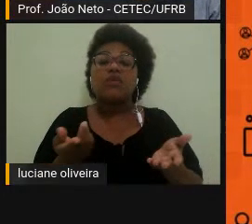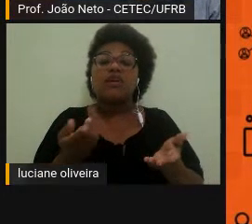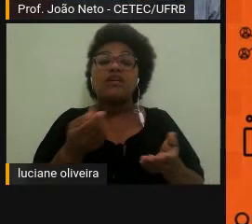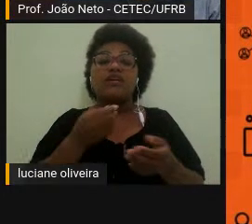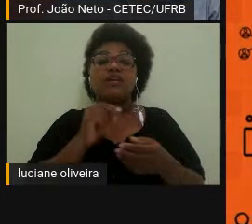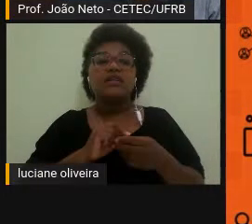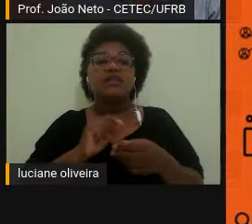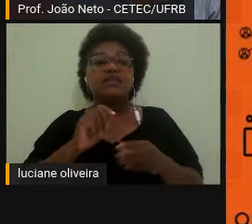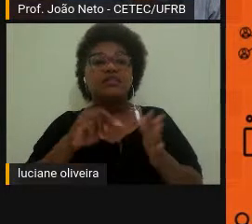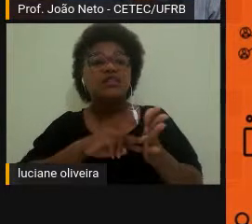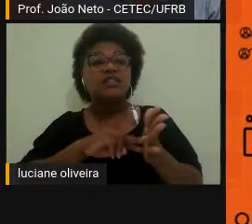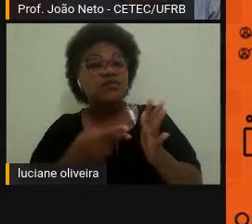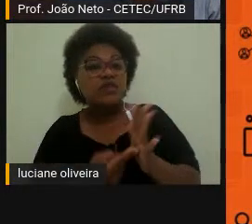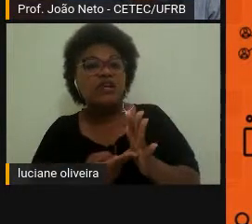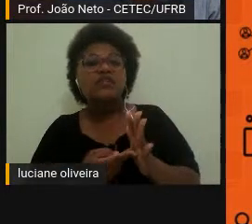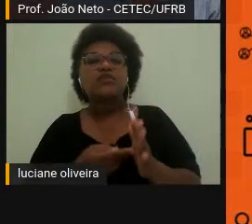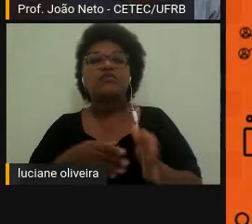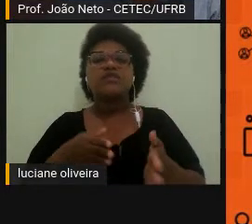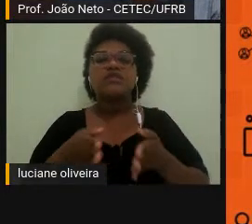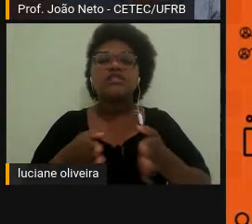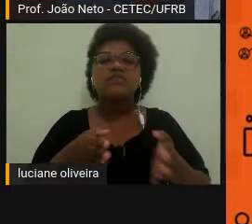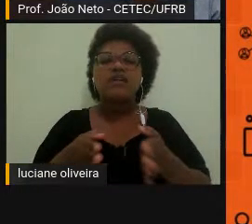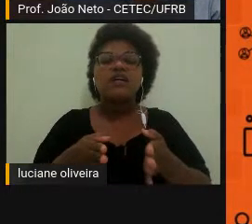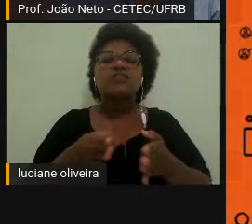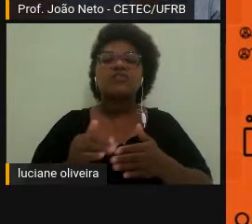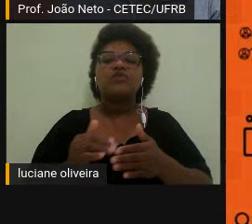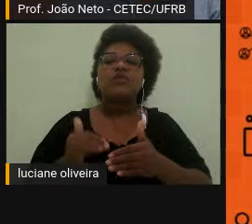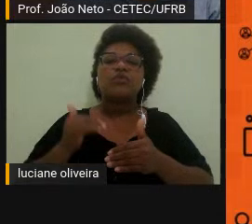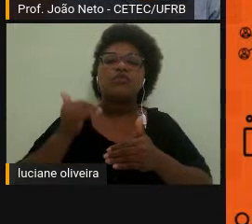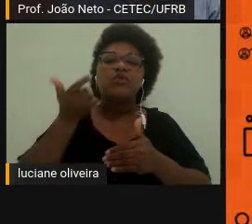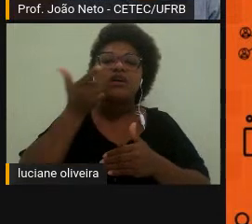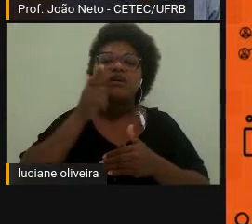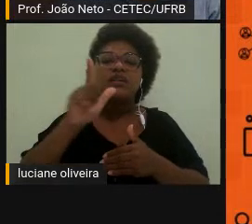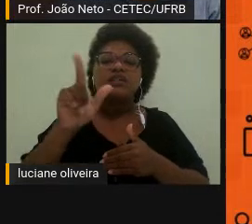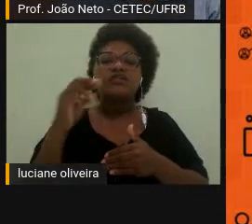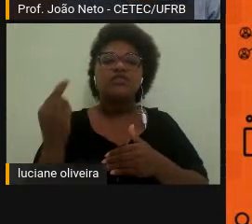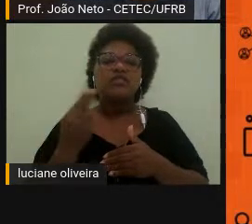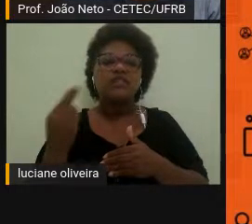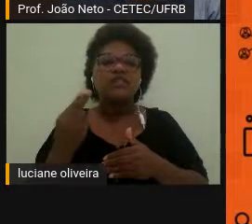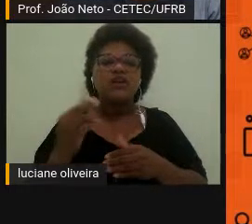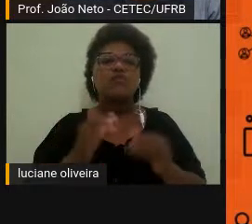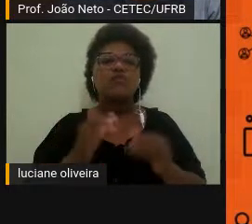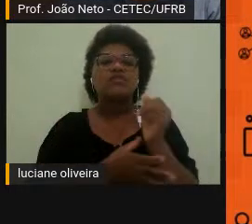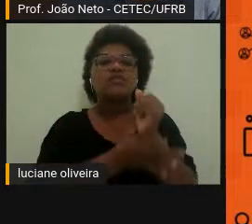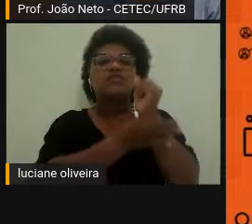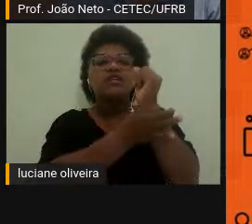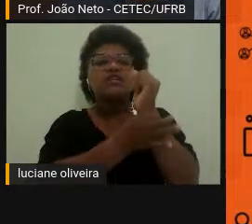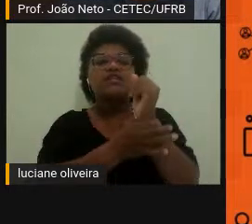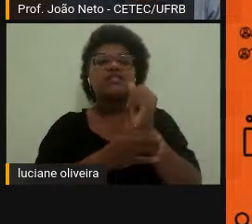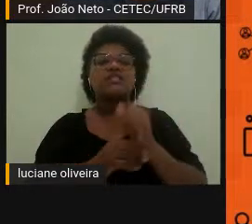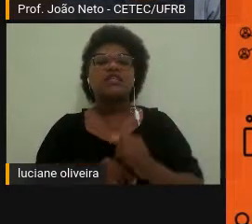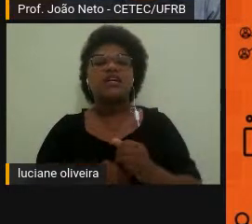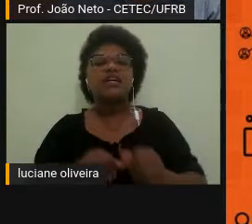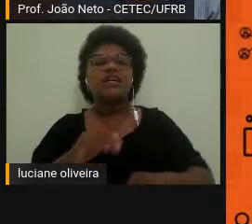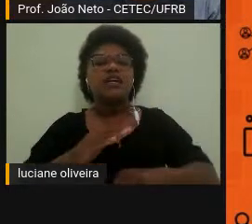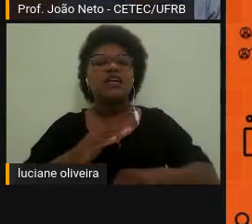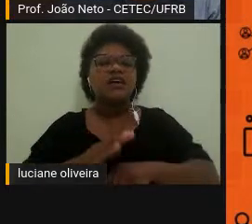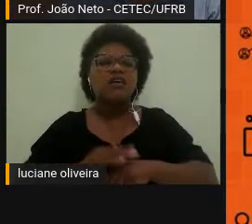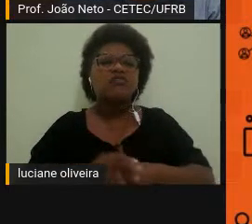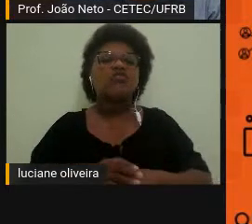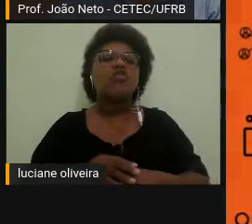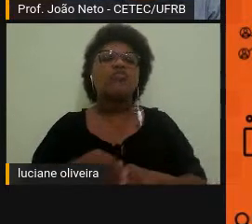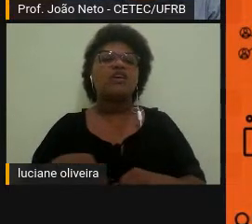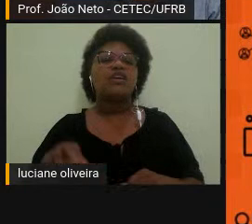condição de alcance para utilização com segurança e autonomia de espaços mobiliários e equipamentos urbanos